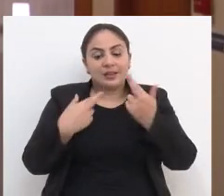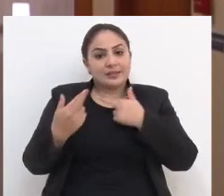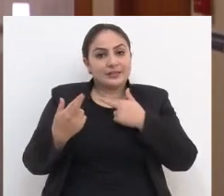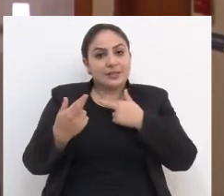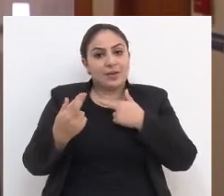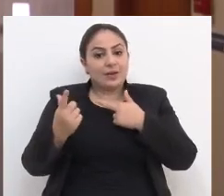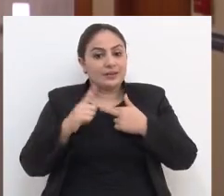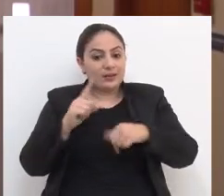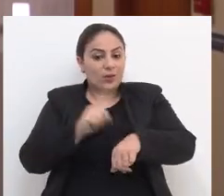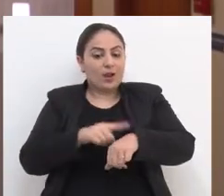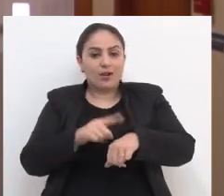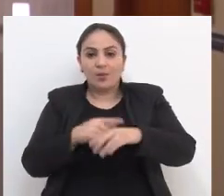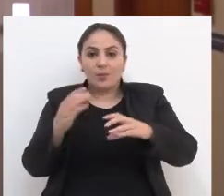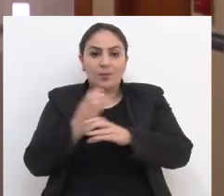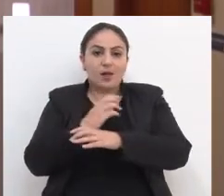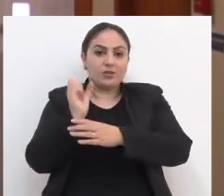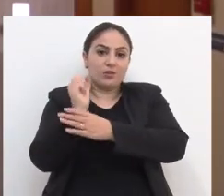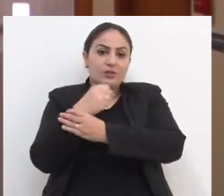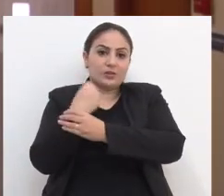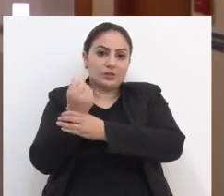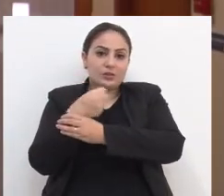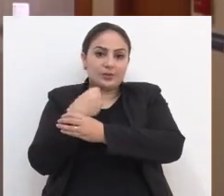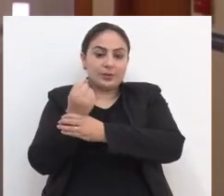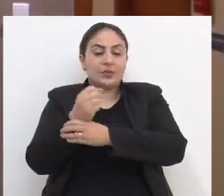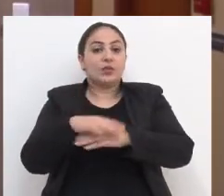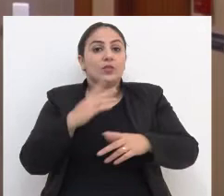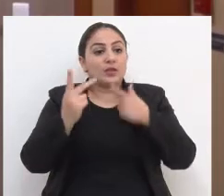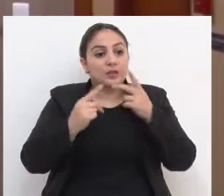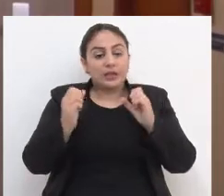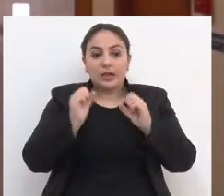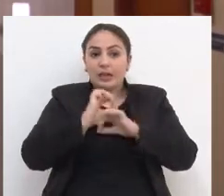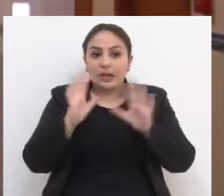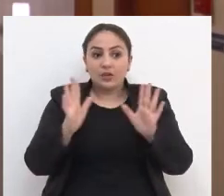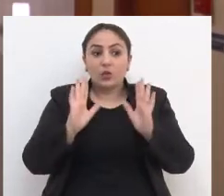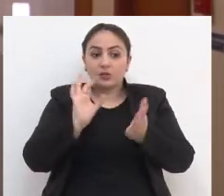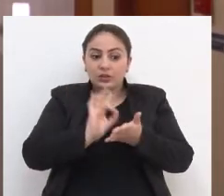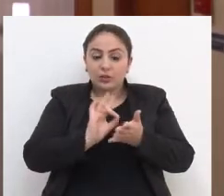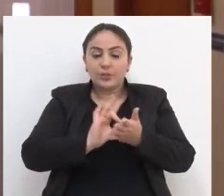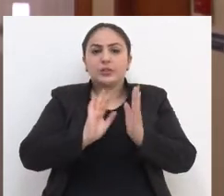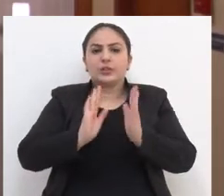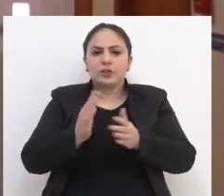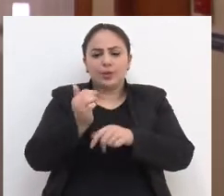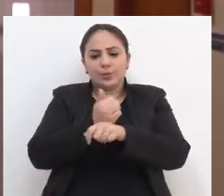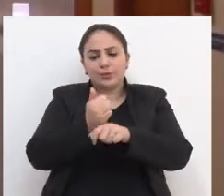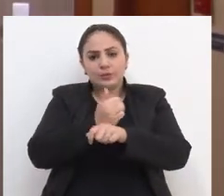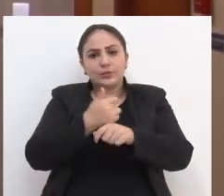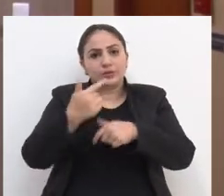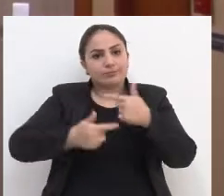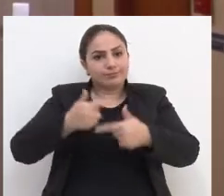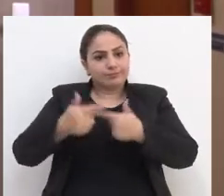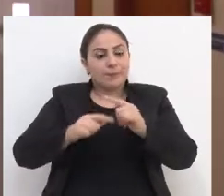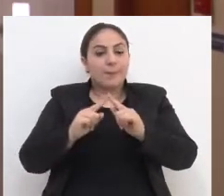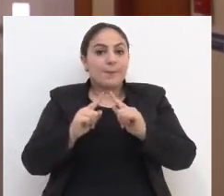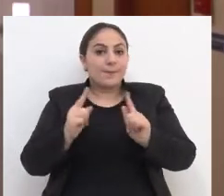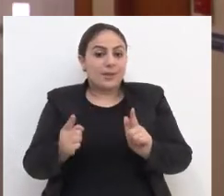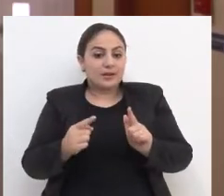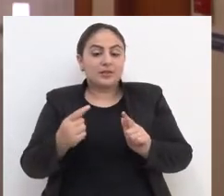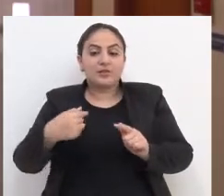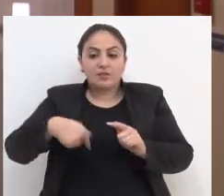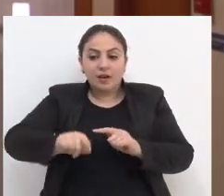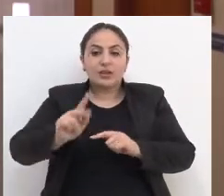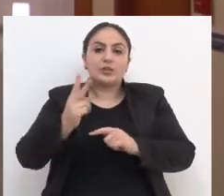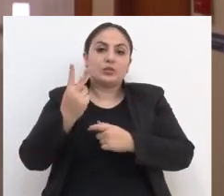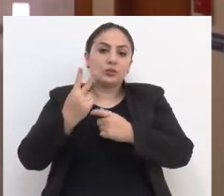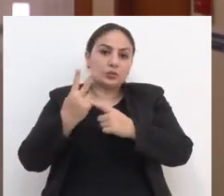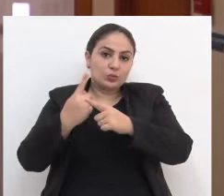um fisioterapeuta. Já deixo bem claro aqui que atualmente já existe um profissional trabalhando, porém ele vai